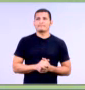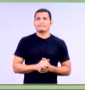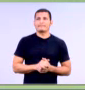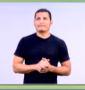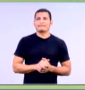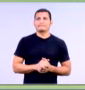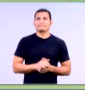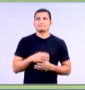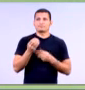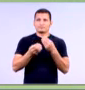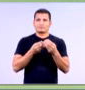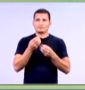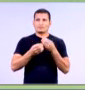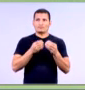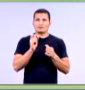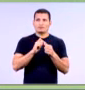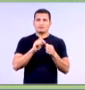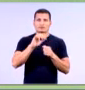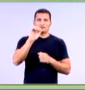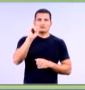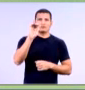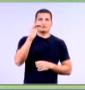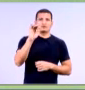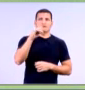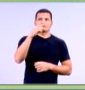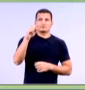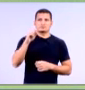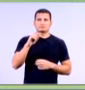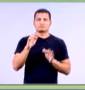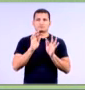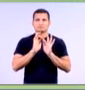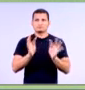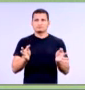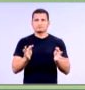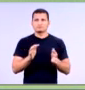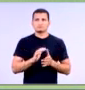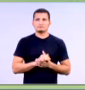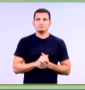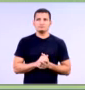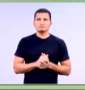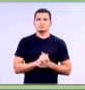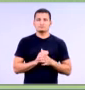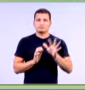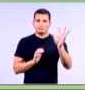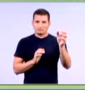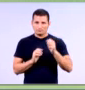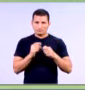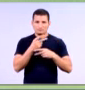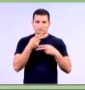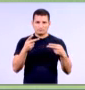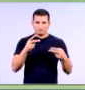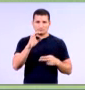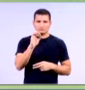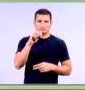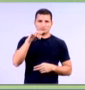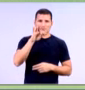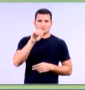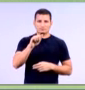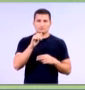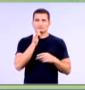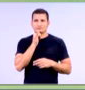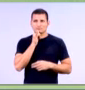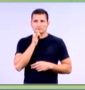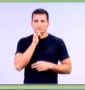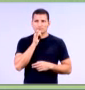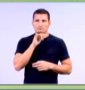para realizar uma ação? Simples. Eu pego o meu objeto, conta, por exemplo, e mando